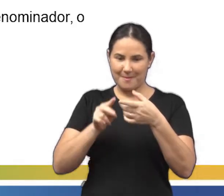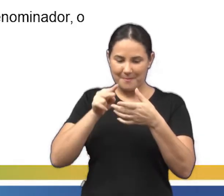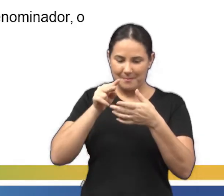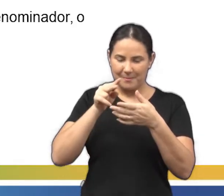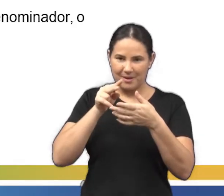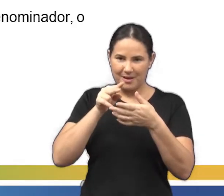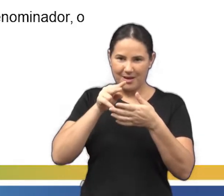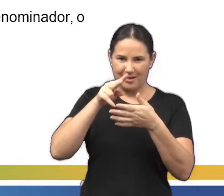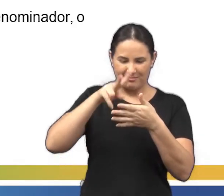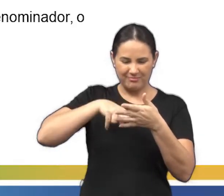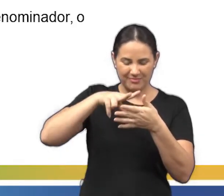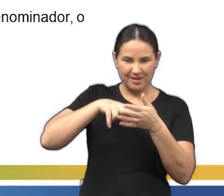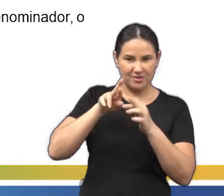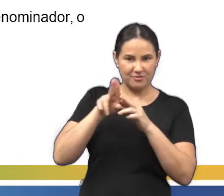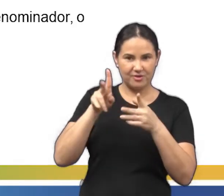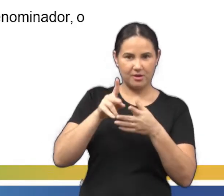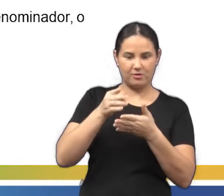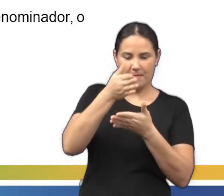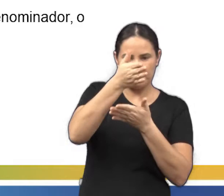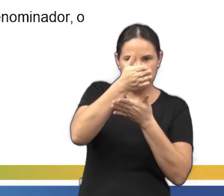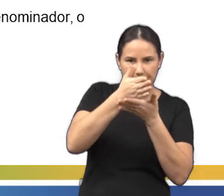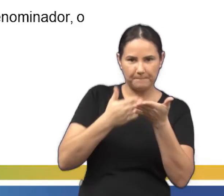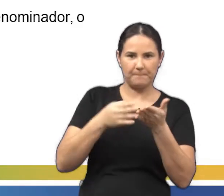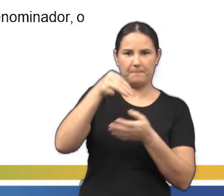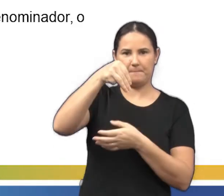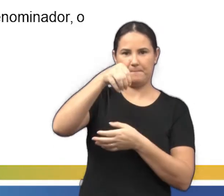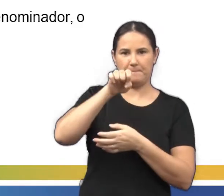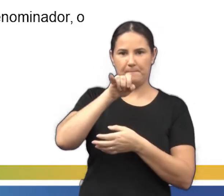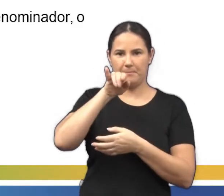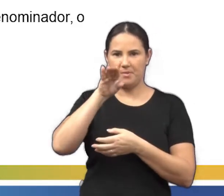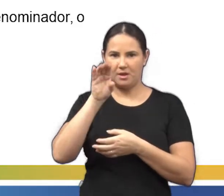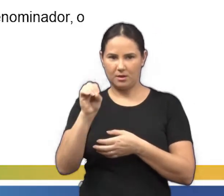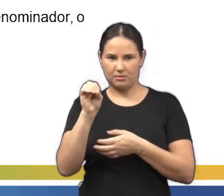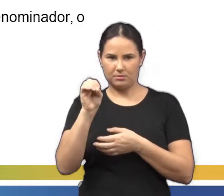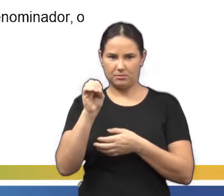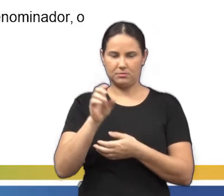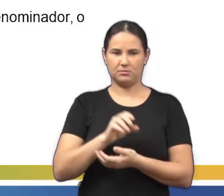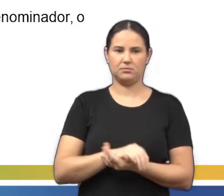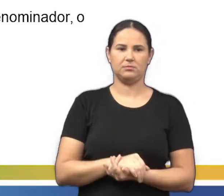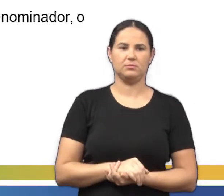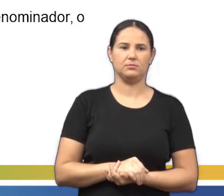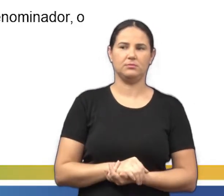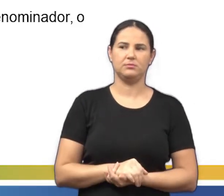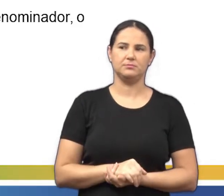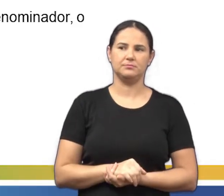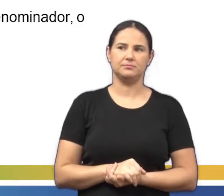denominando, está dando o nome da minha fração. Foi o 2 que deu o nome da minha fração, por isso que eu chamei de 1/2.